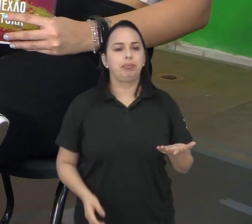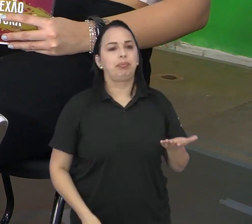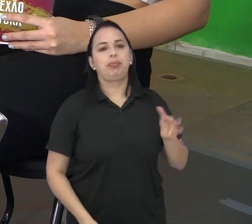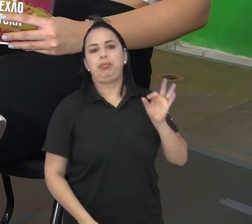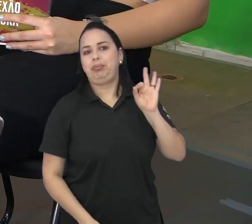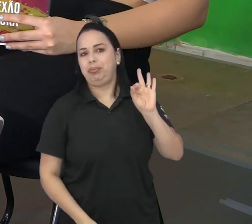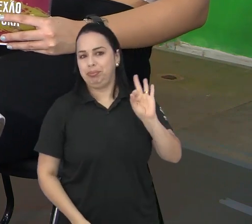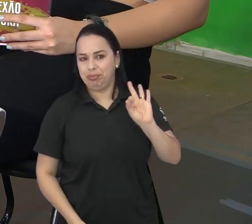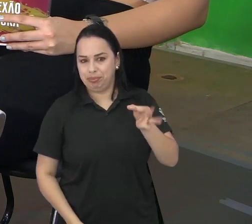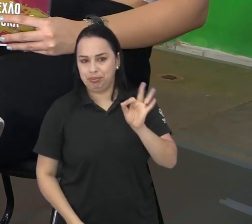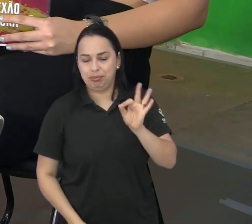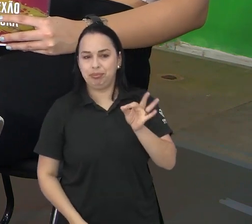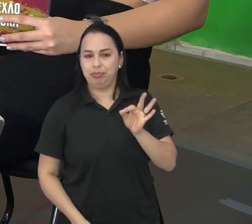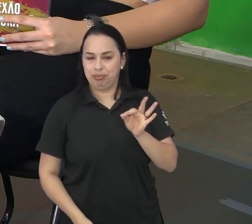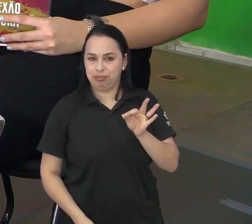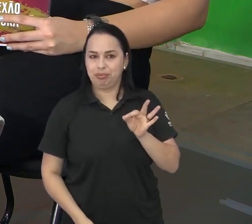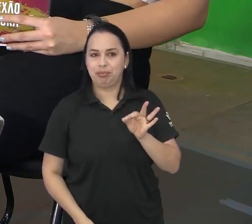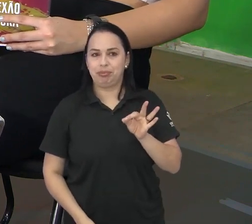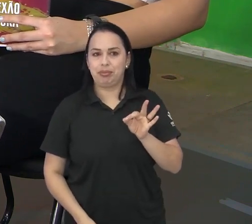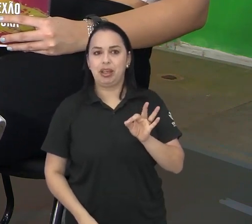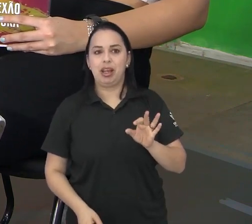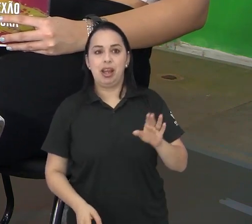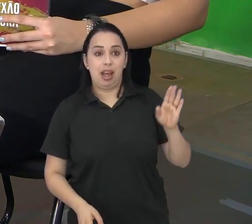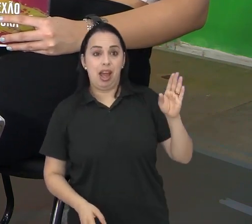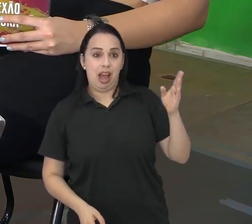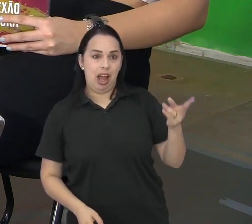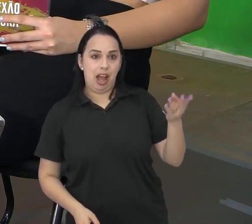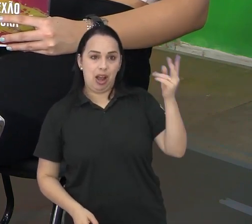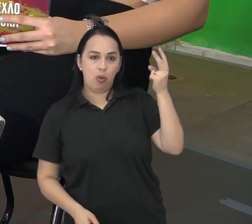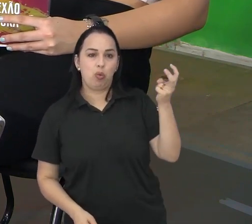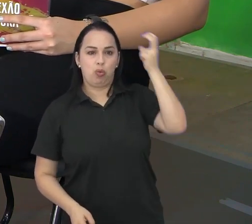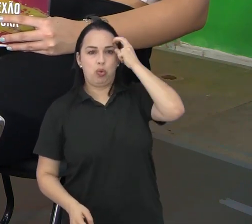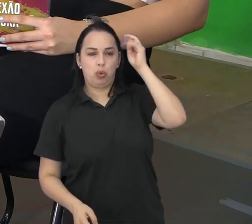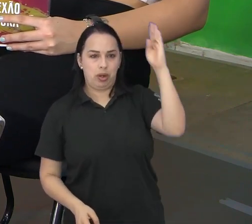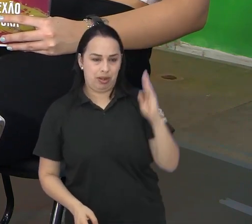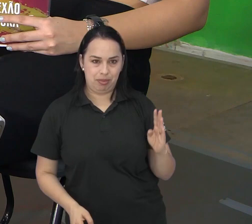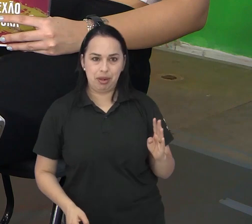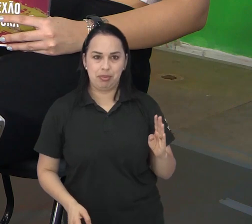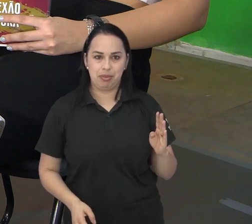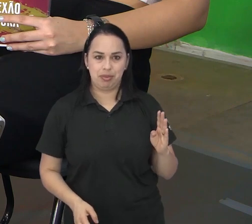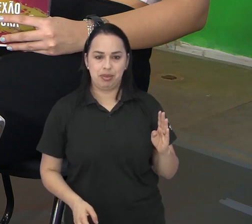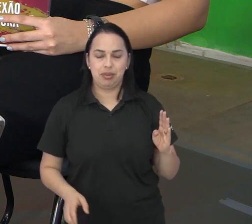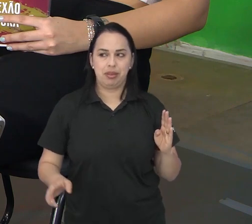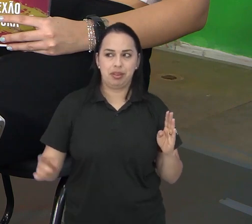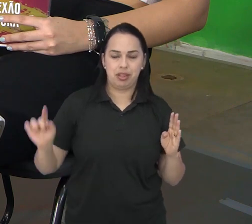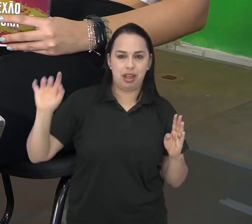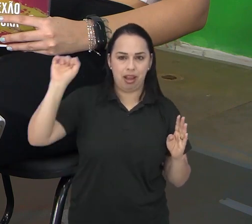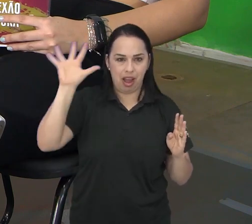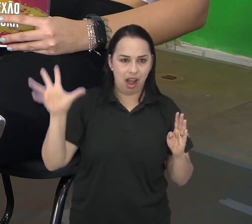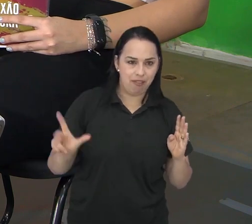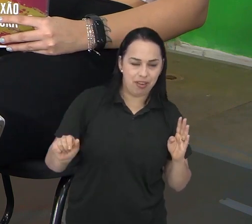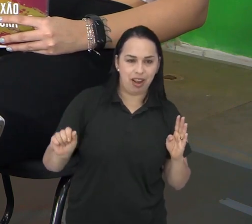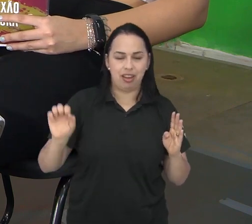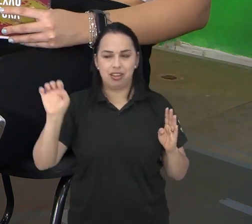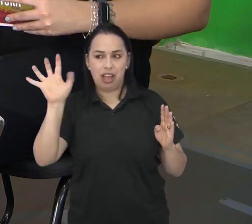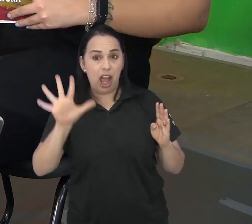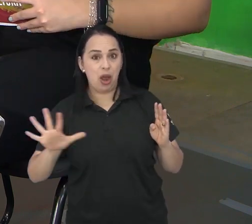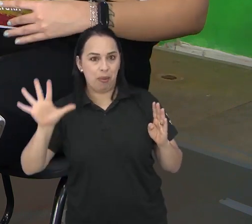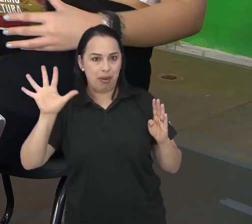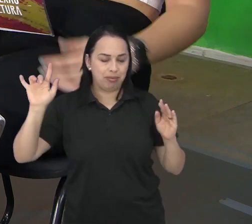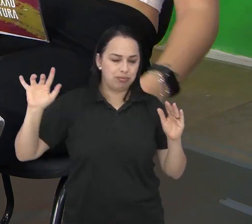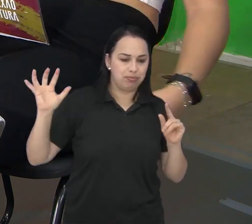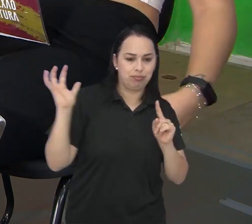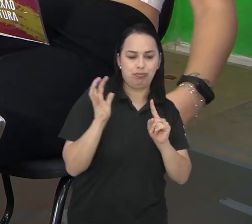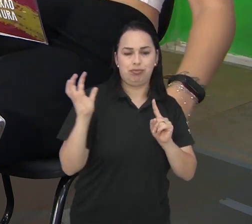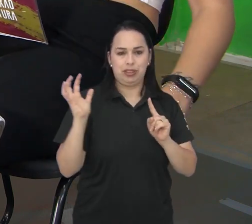estilos? Com certeza, né? Por mais que a cultura brasileira absorve, né? Ele bebe da fonte ali africana,